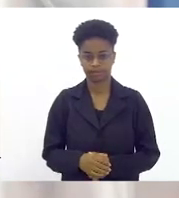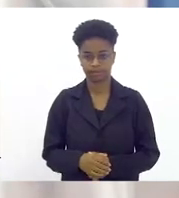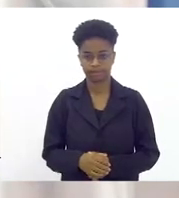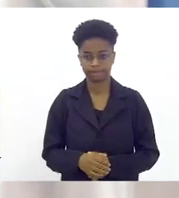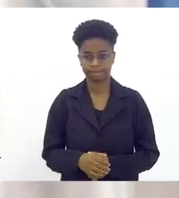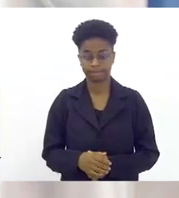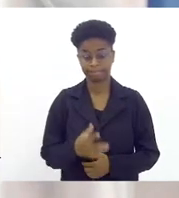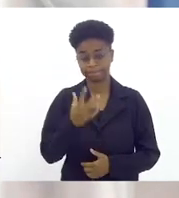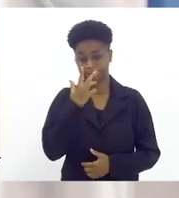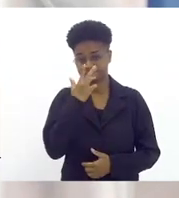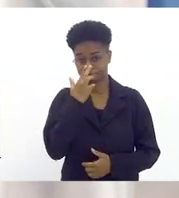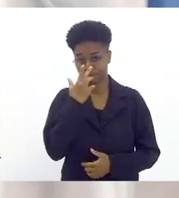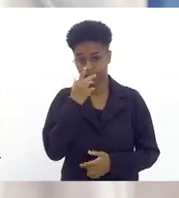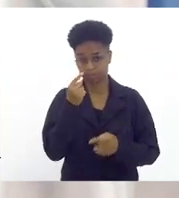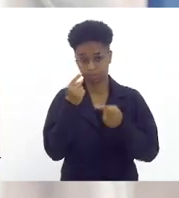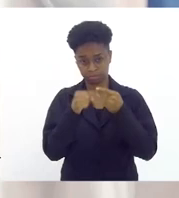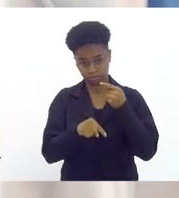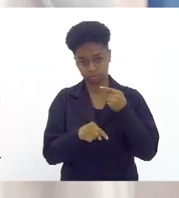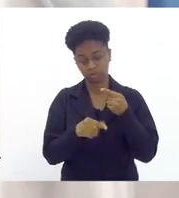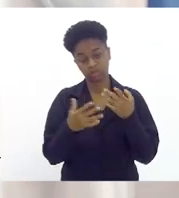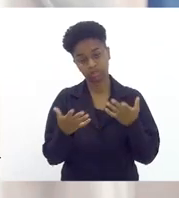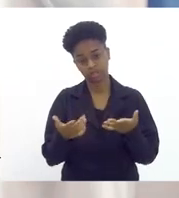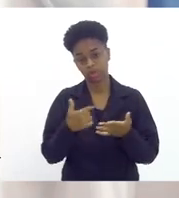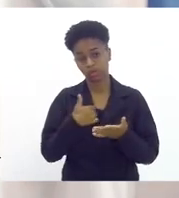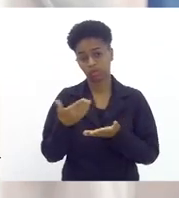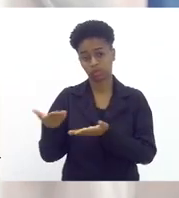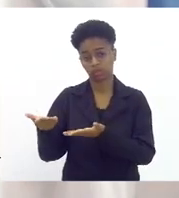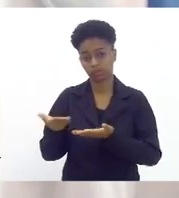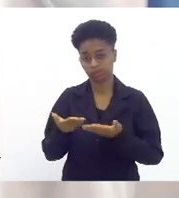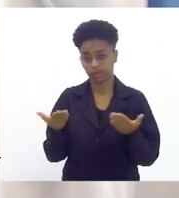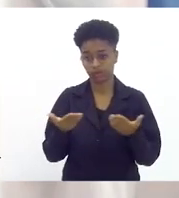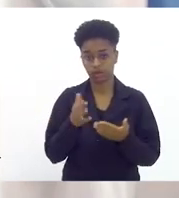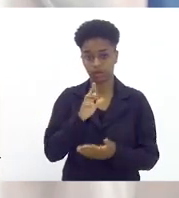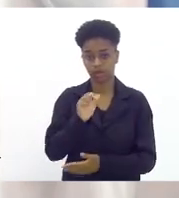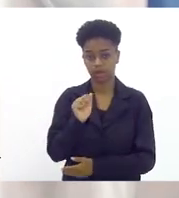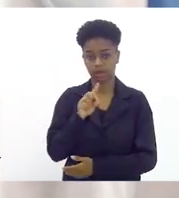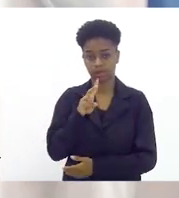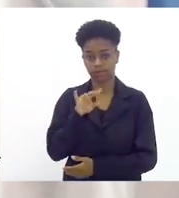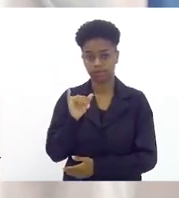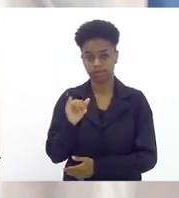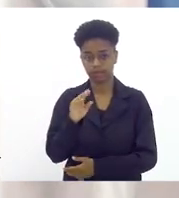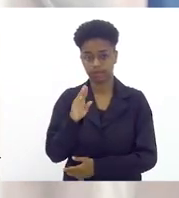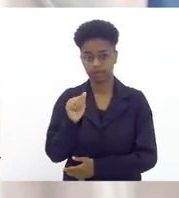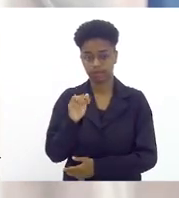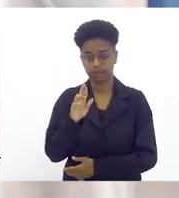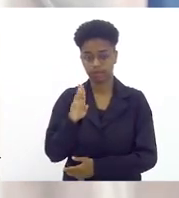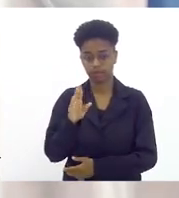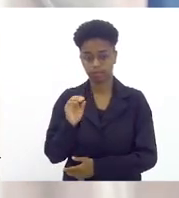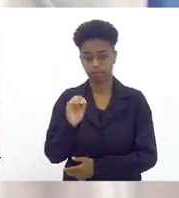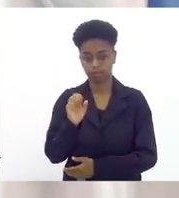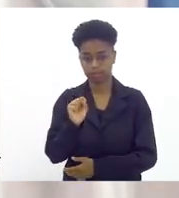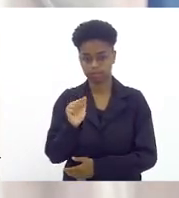Me parece que a doutora Salma caiu. Eu gostaria, então, de passar a palavra para o Ravi Barbosa,